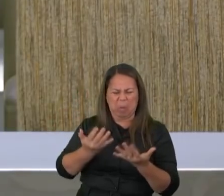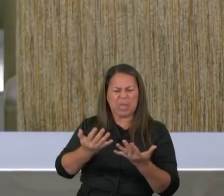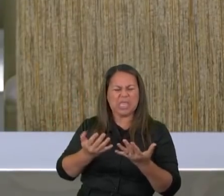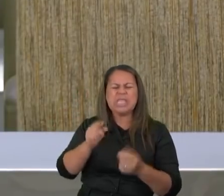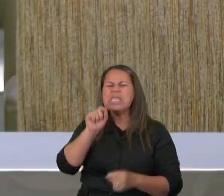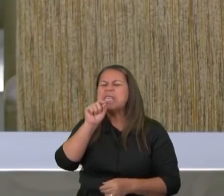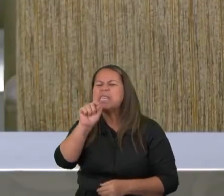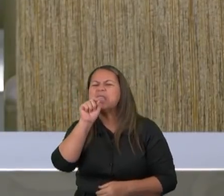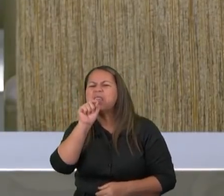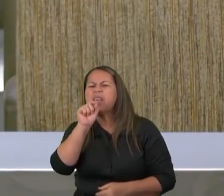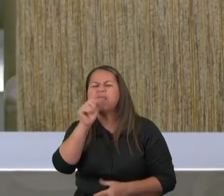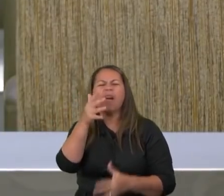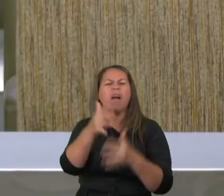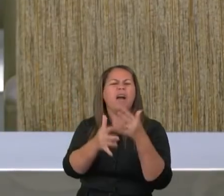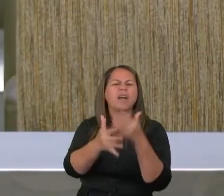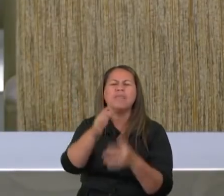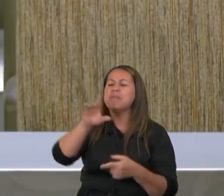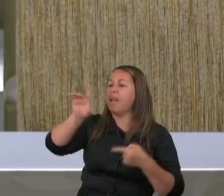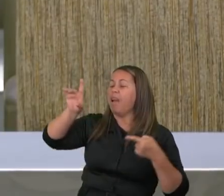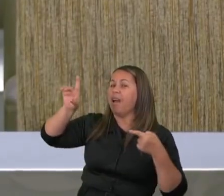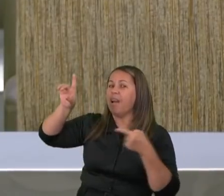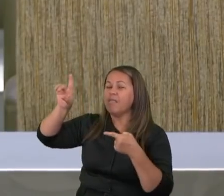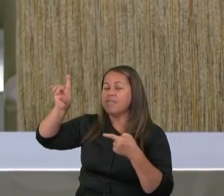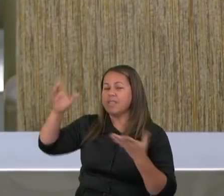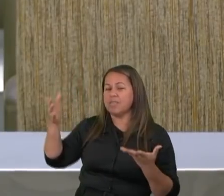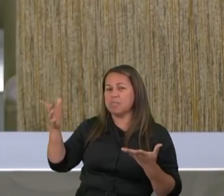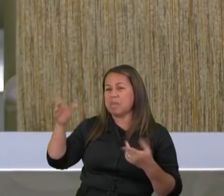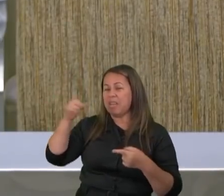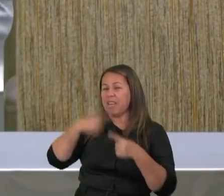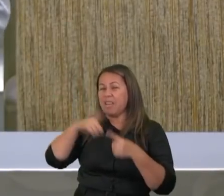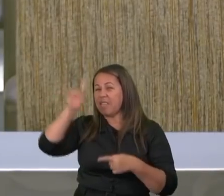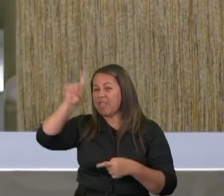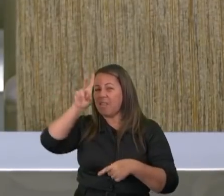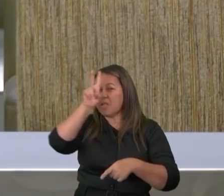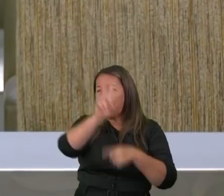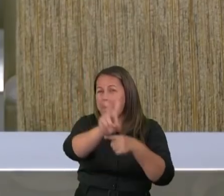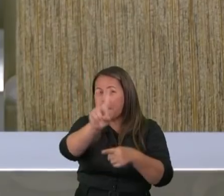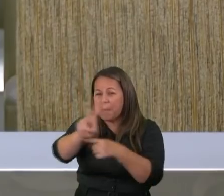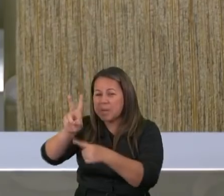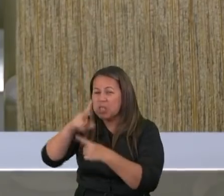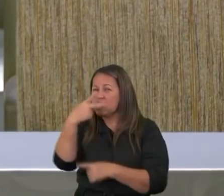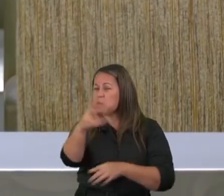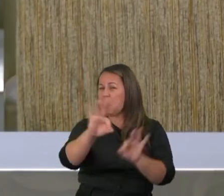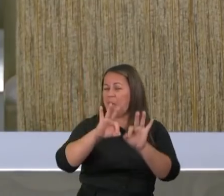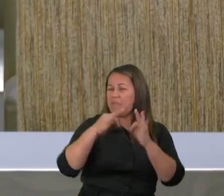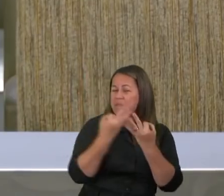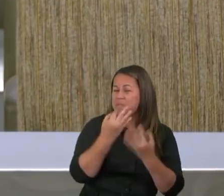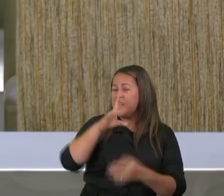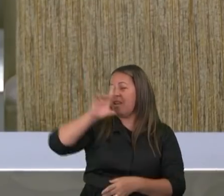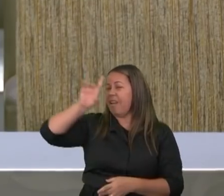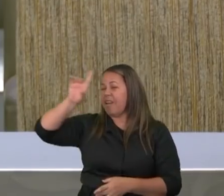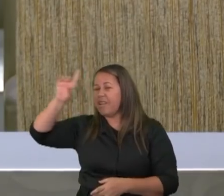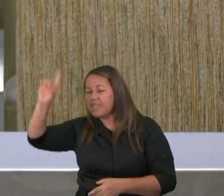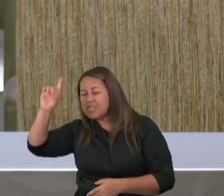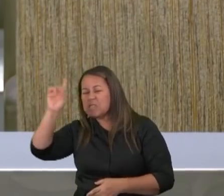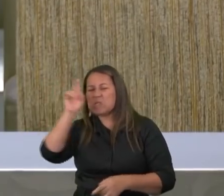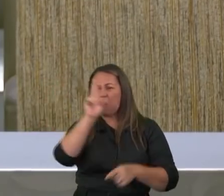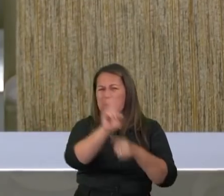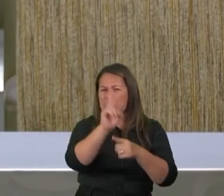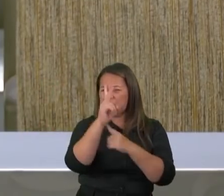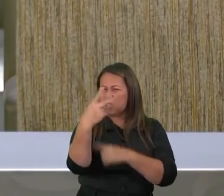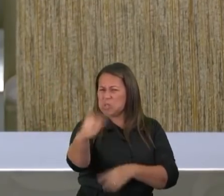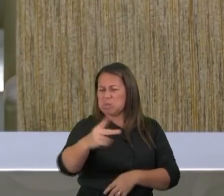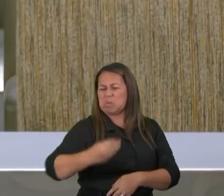Quem pode impedir ele de guardar a tua família? Quem pode impedir Deus de proteger a